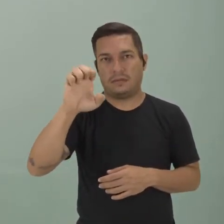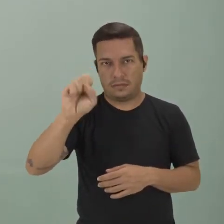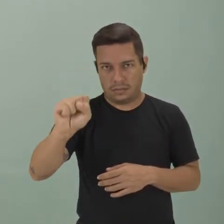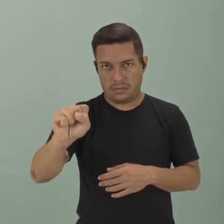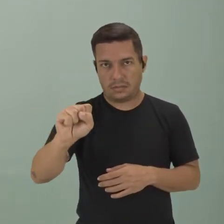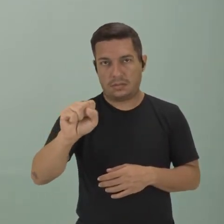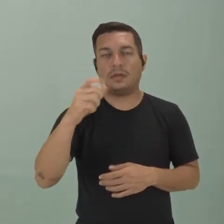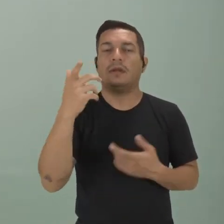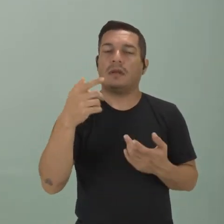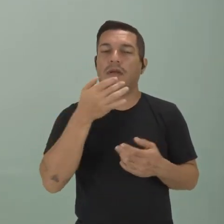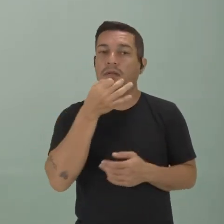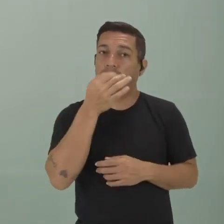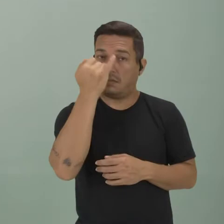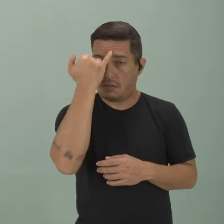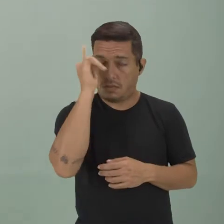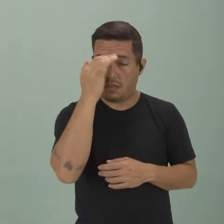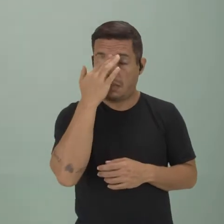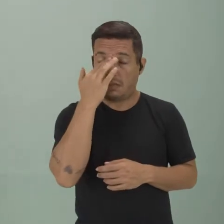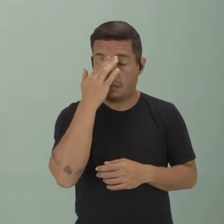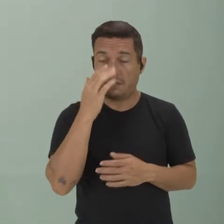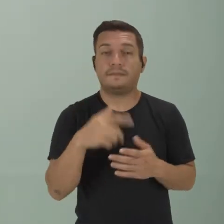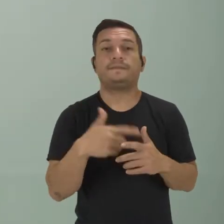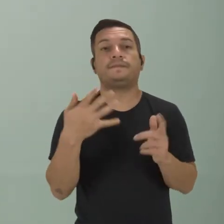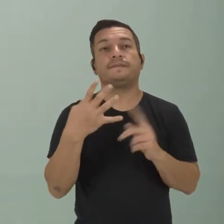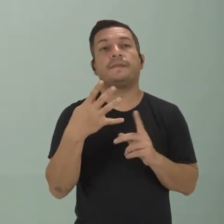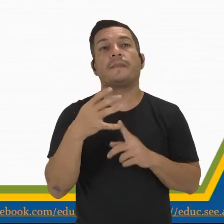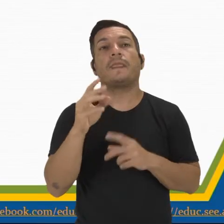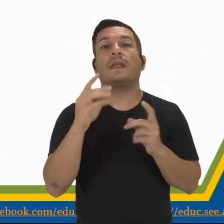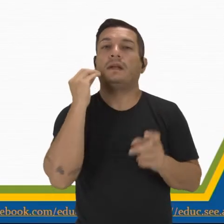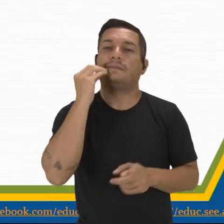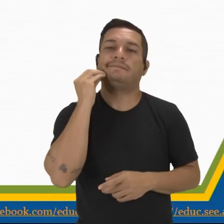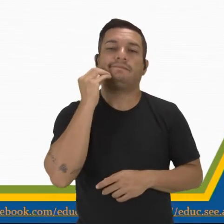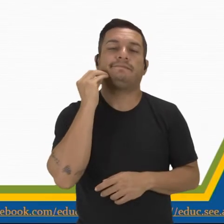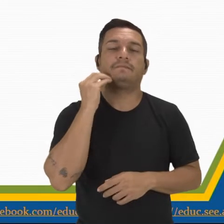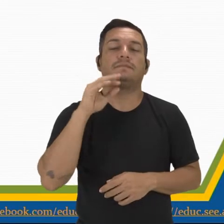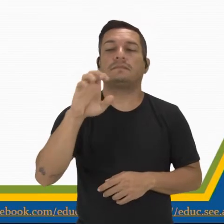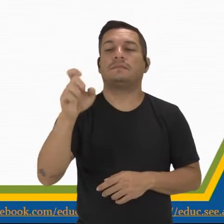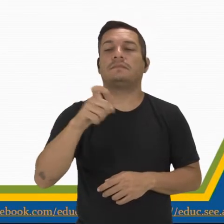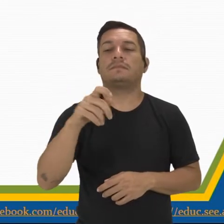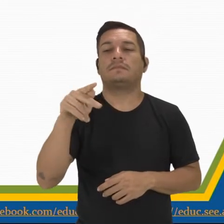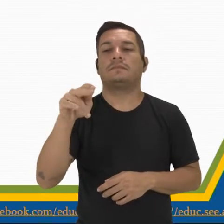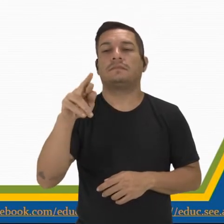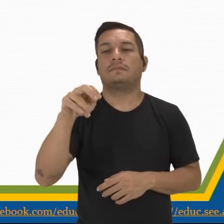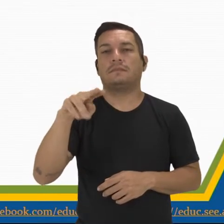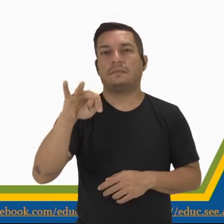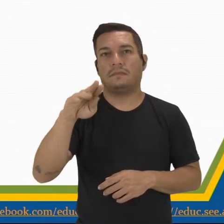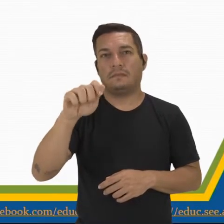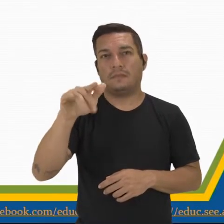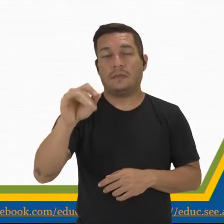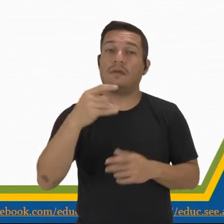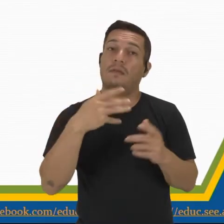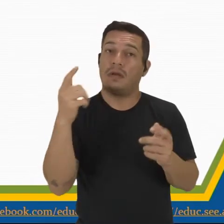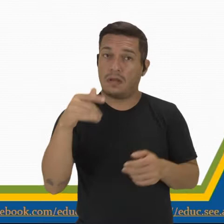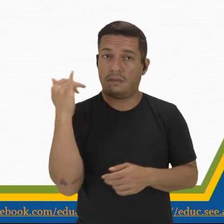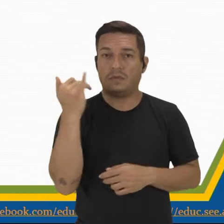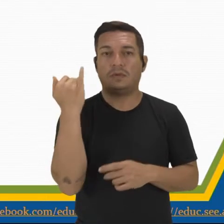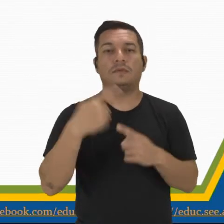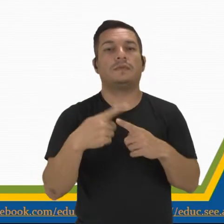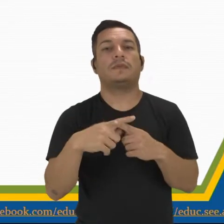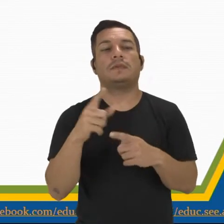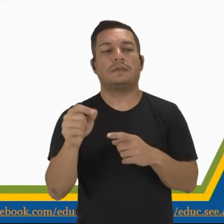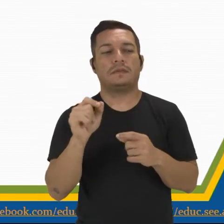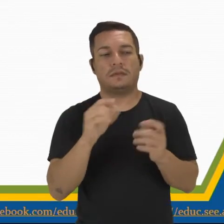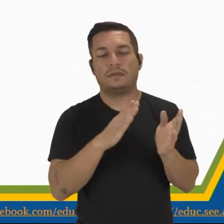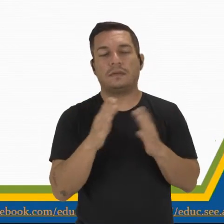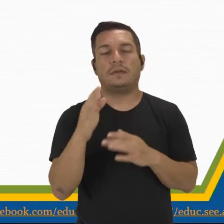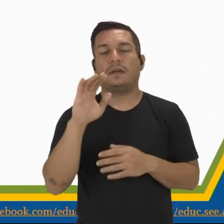é sugerir algo. Temos também o quarto passo, que é a experimentação. Nesse quarto passo, pessoal, é muito importante